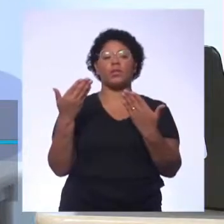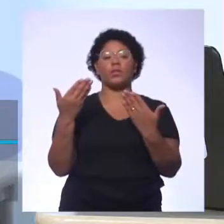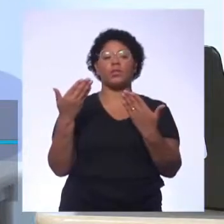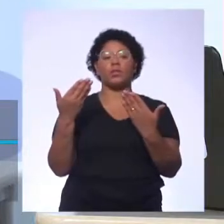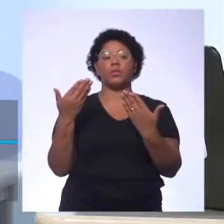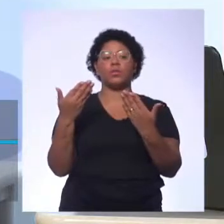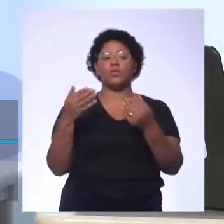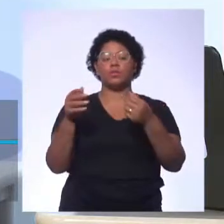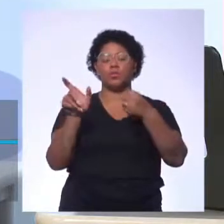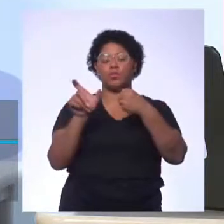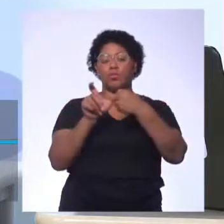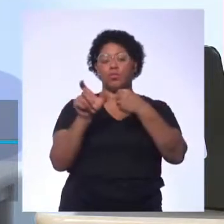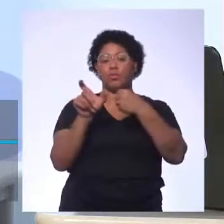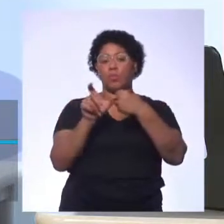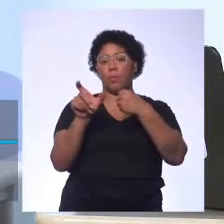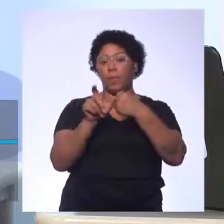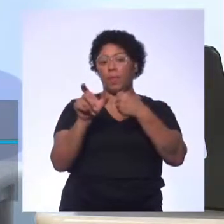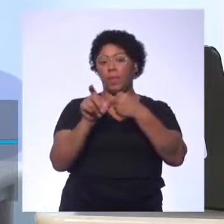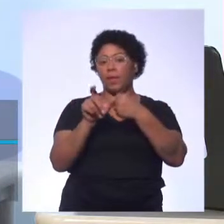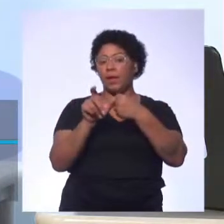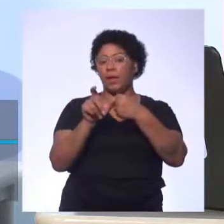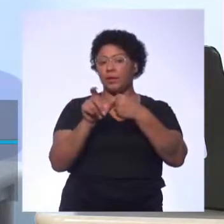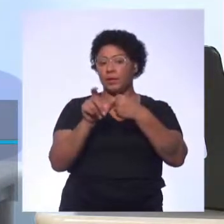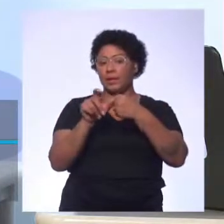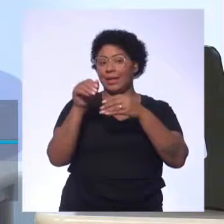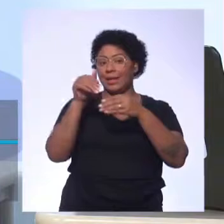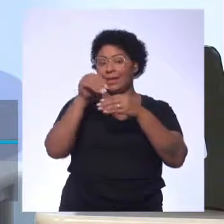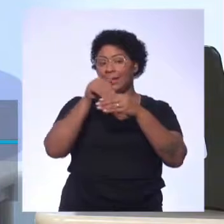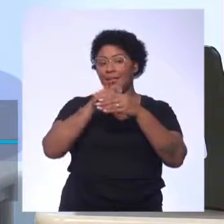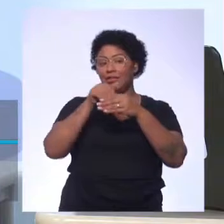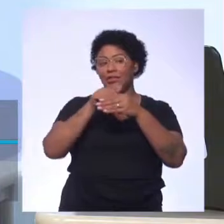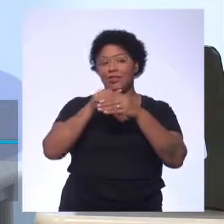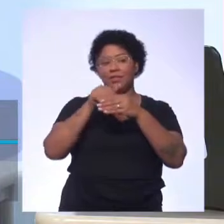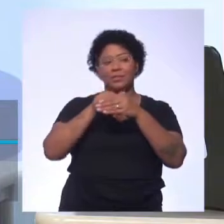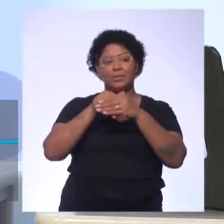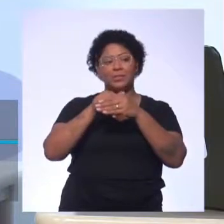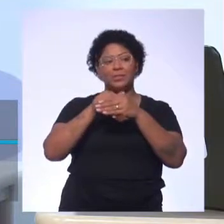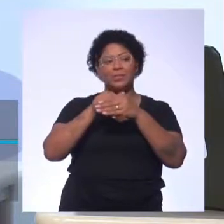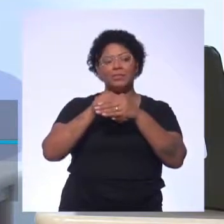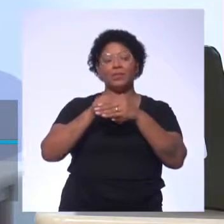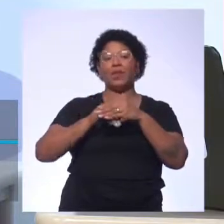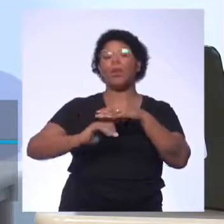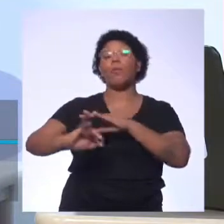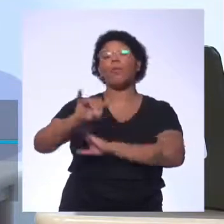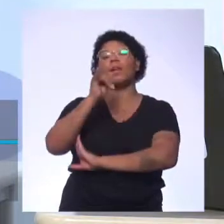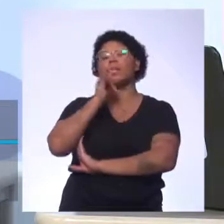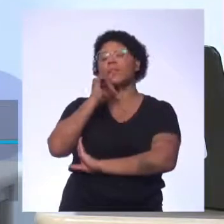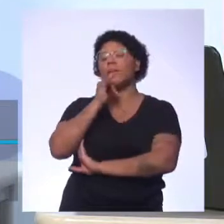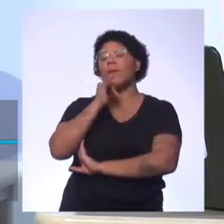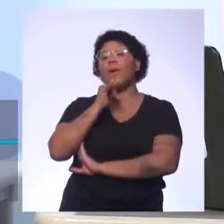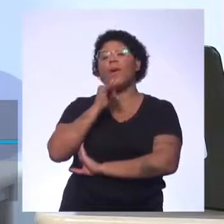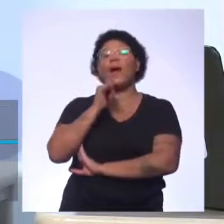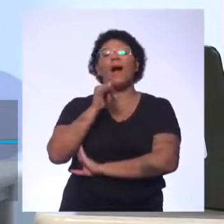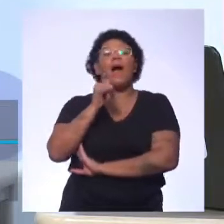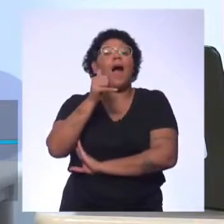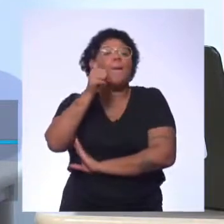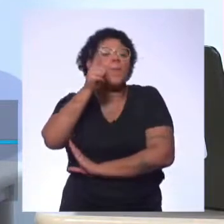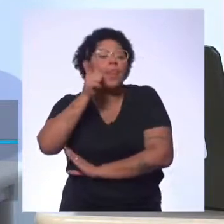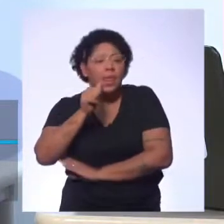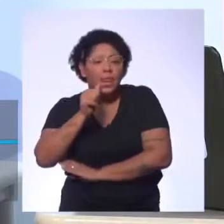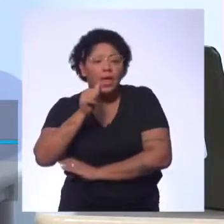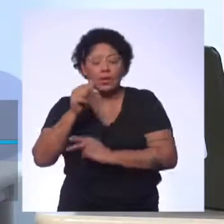substantivo, que ele varia de acordo com o gênero. Então, nós vimos lá o artigo, ó, a menina e o menino. E sobre